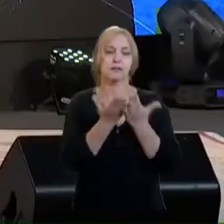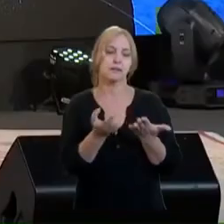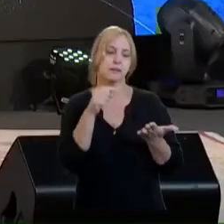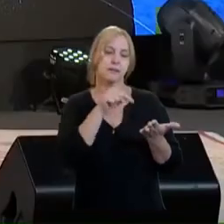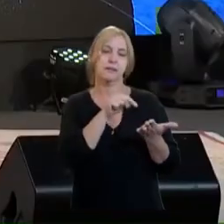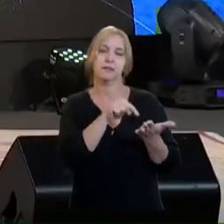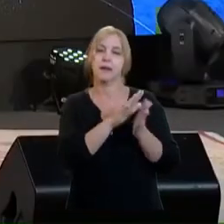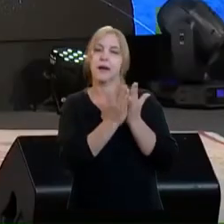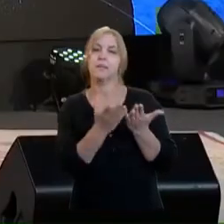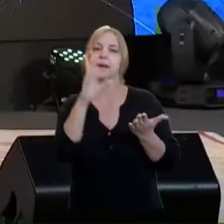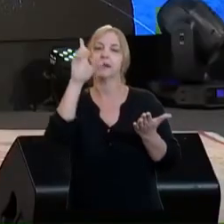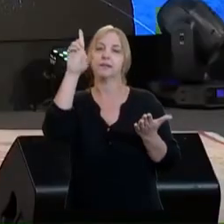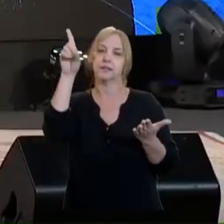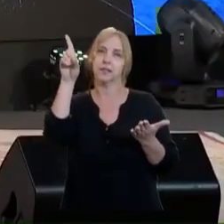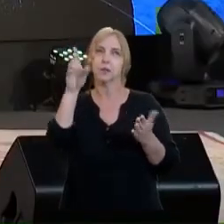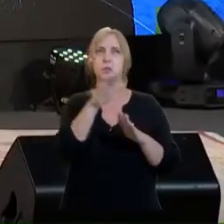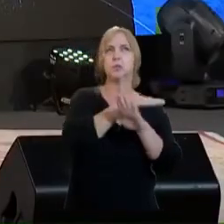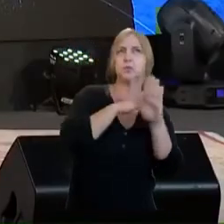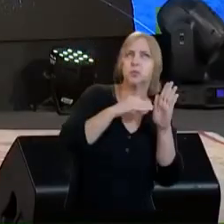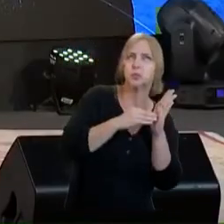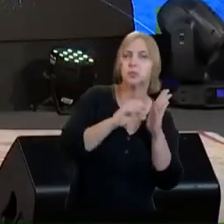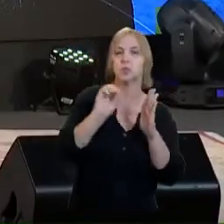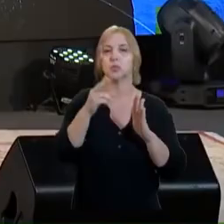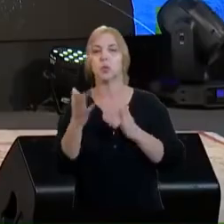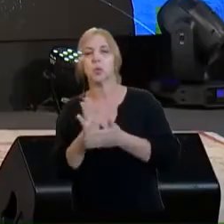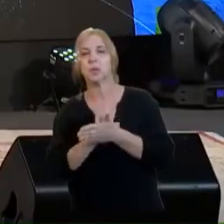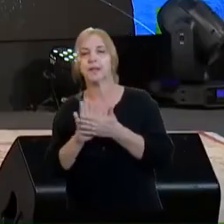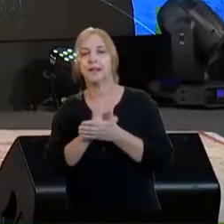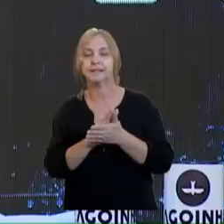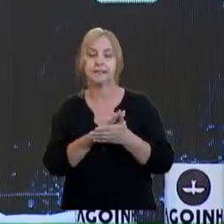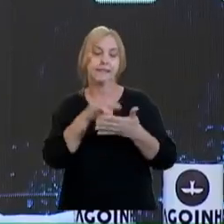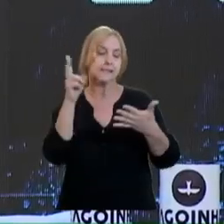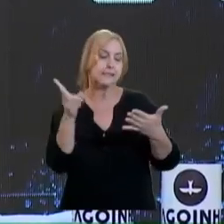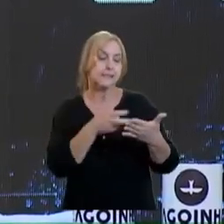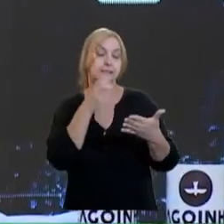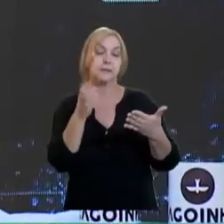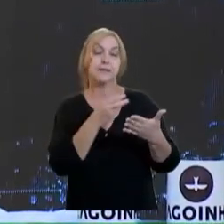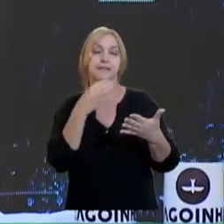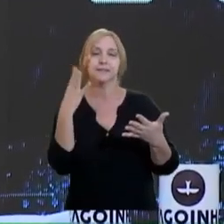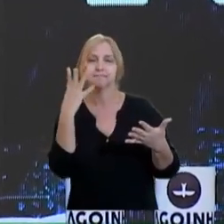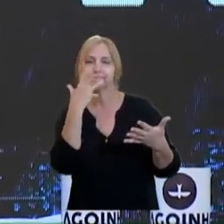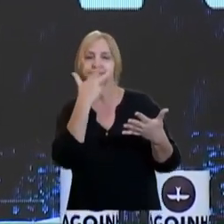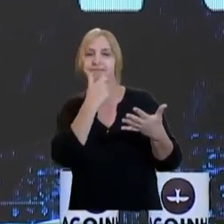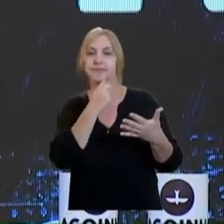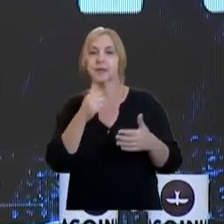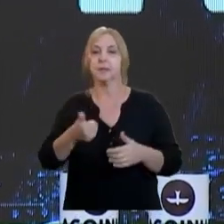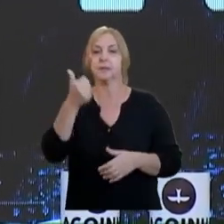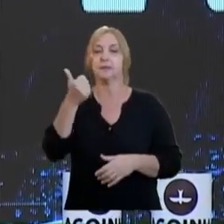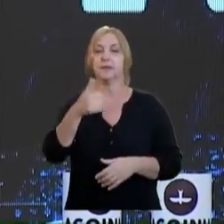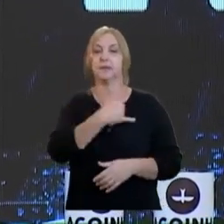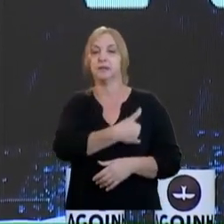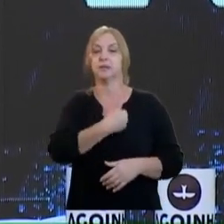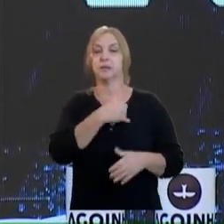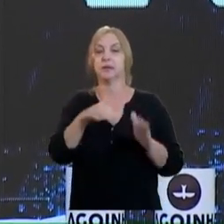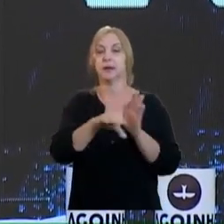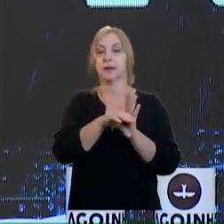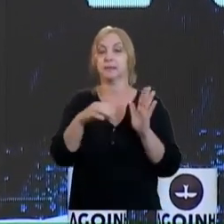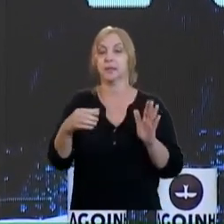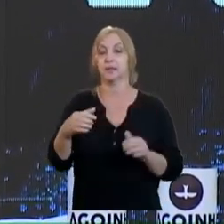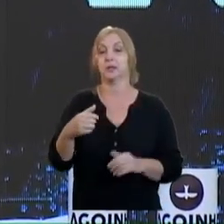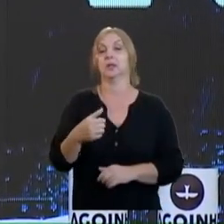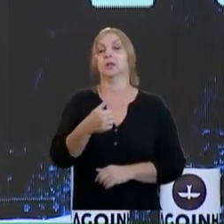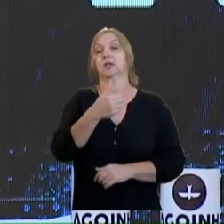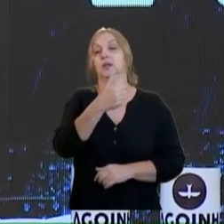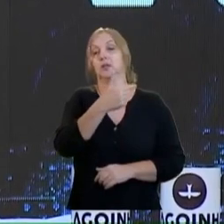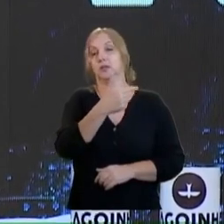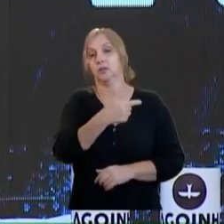Escrituras, tudo ou nada, você vai percebendo a beleza. Em 1 João capítulo 2, o verso 27.